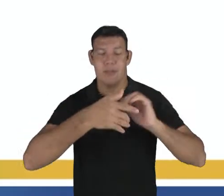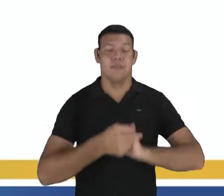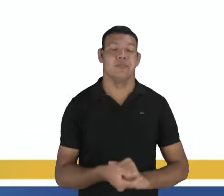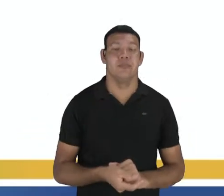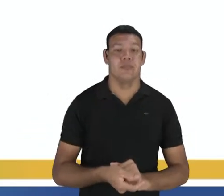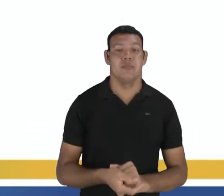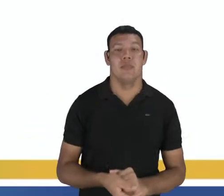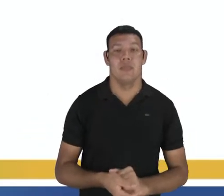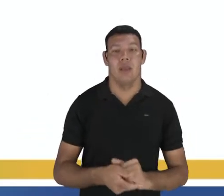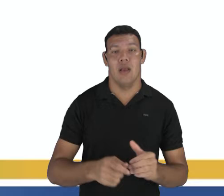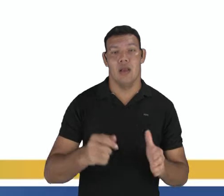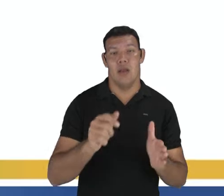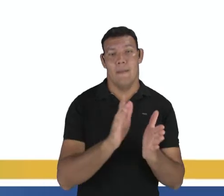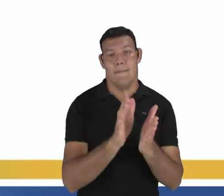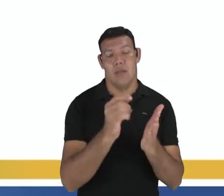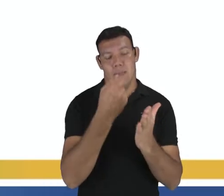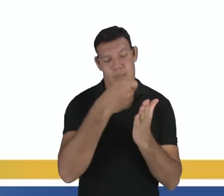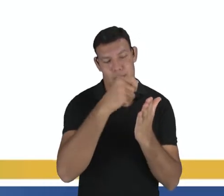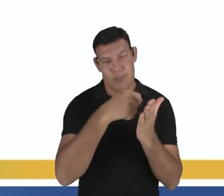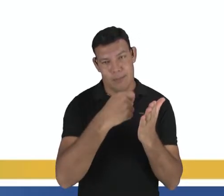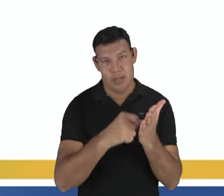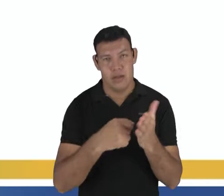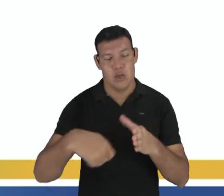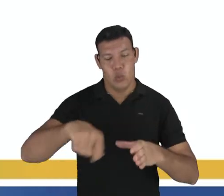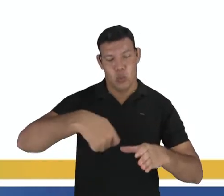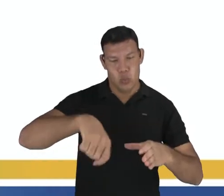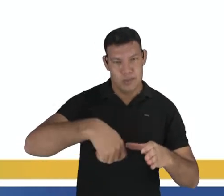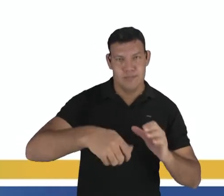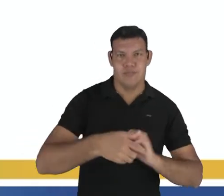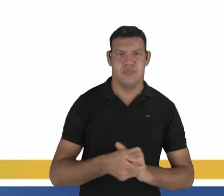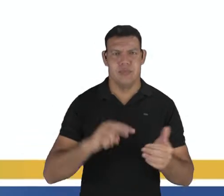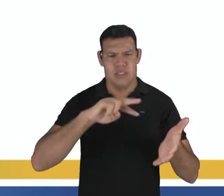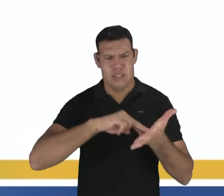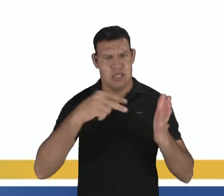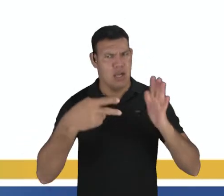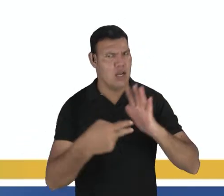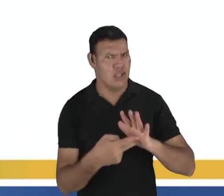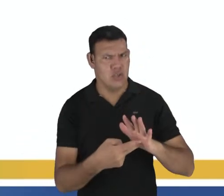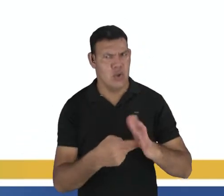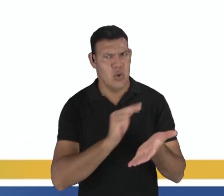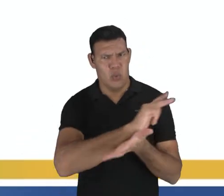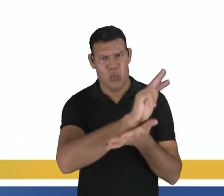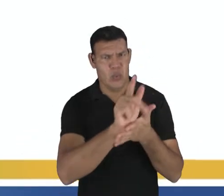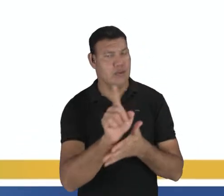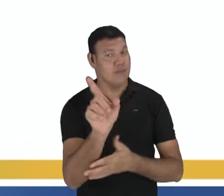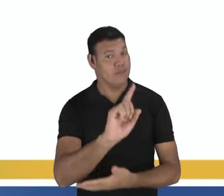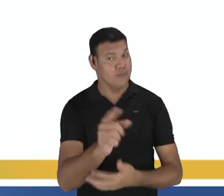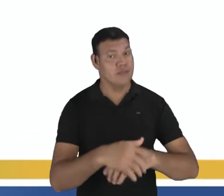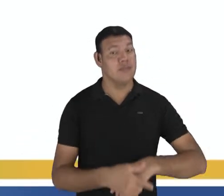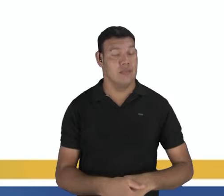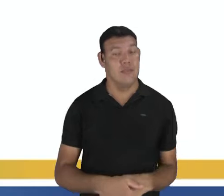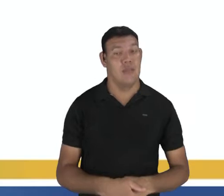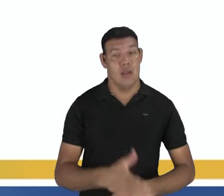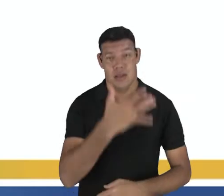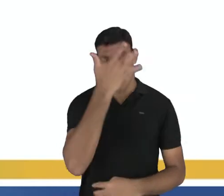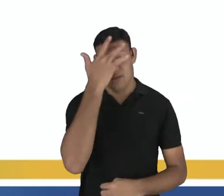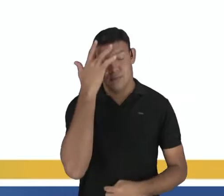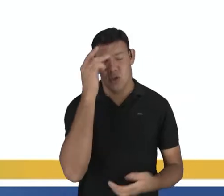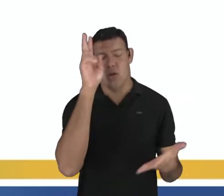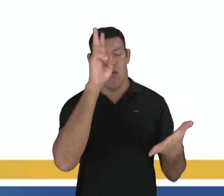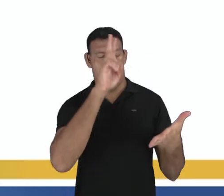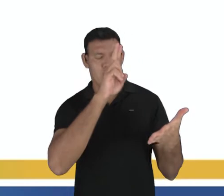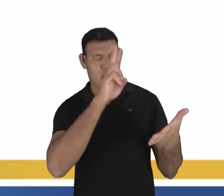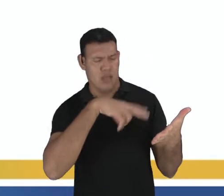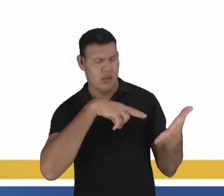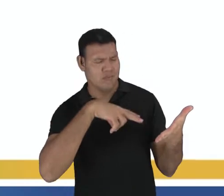não pedem, não precisam de vários significados. Eles trabalham principalmente para isso, para que a pessoa